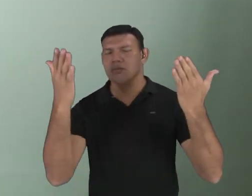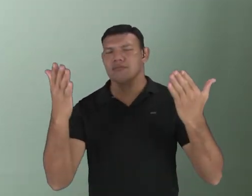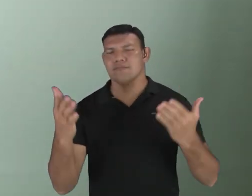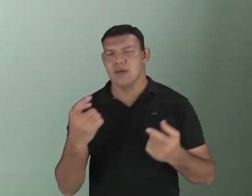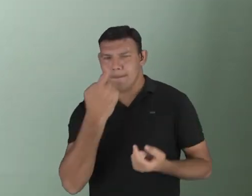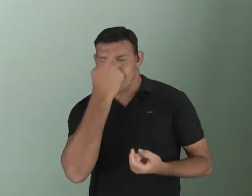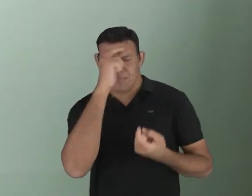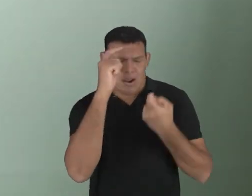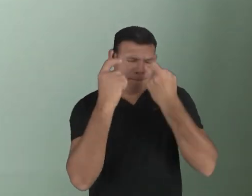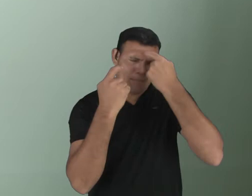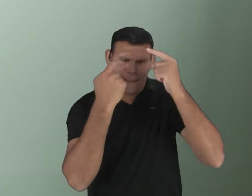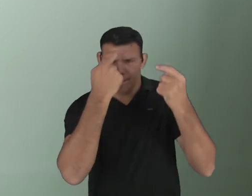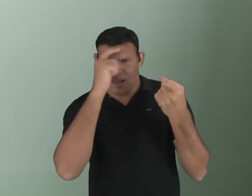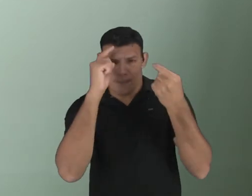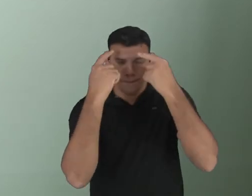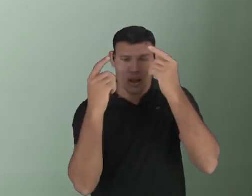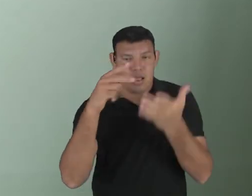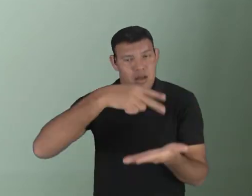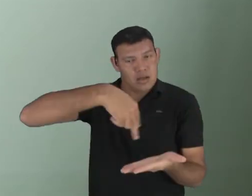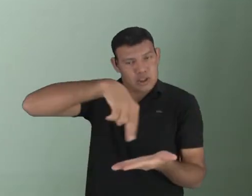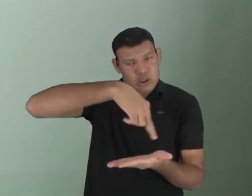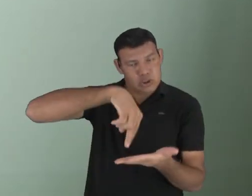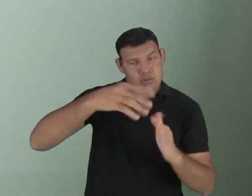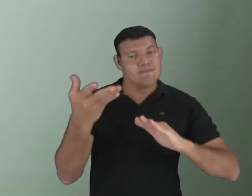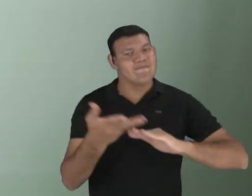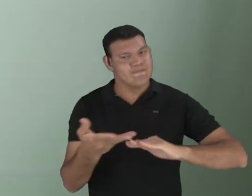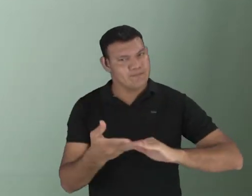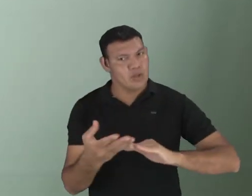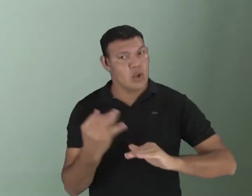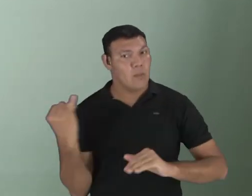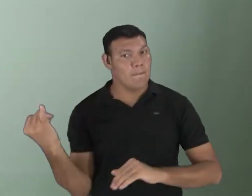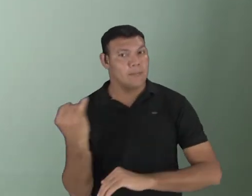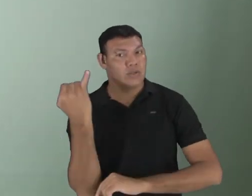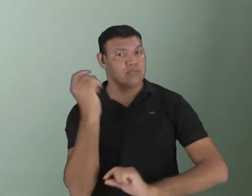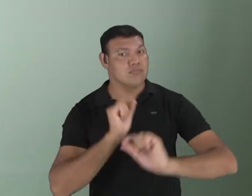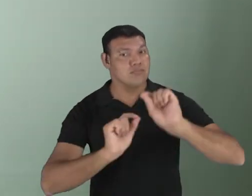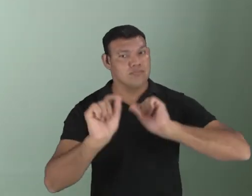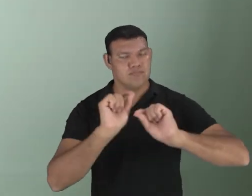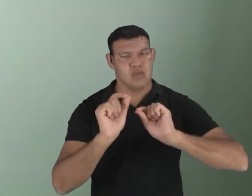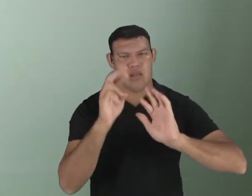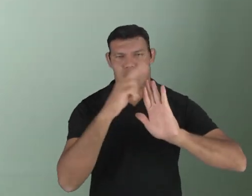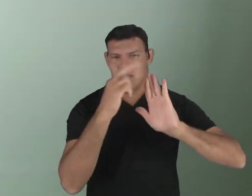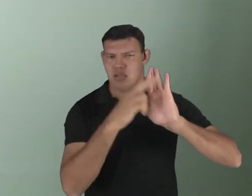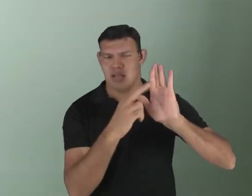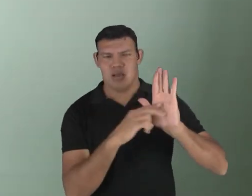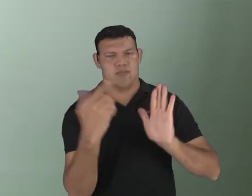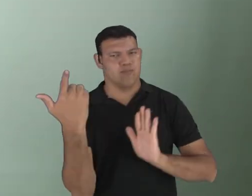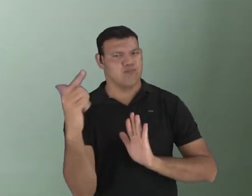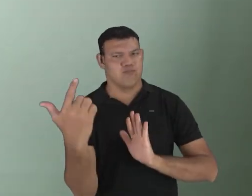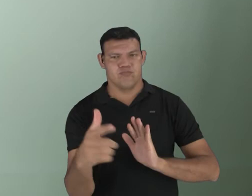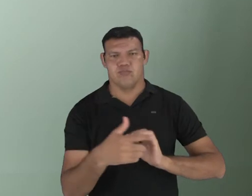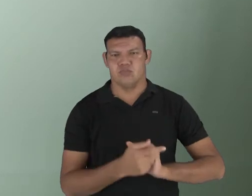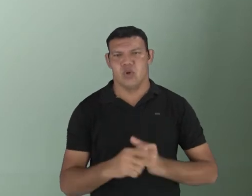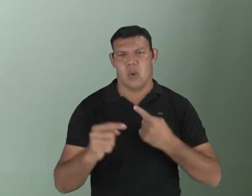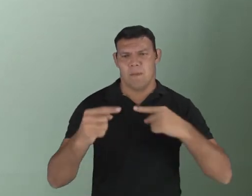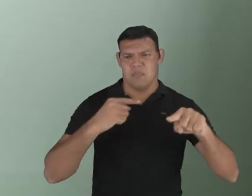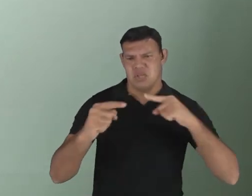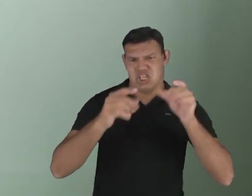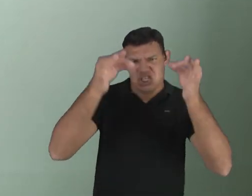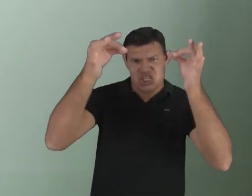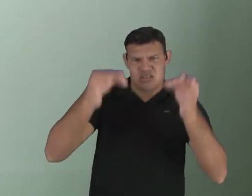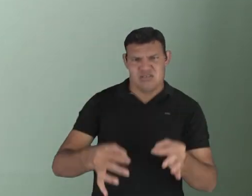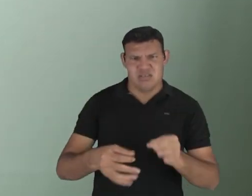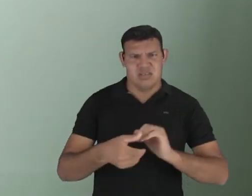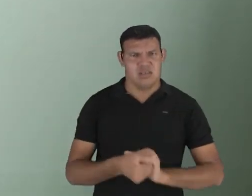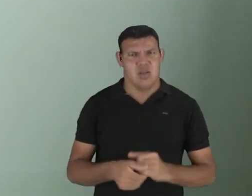serve de estímulo para uma criação na dança contemporânea. E aí o que é importante a gente lembrar, não existem regras, não